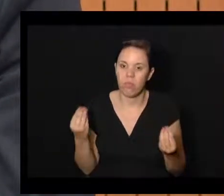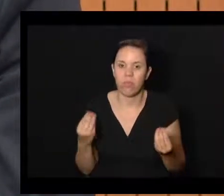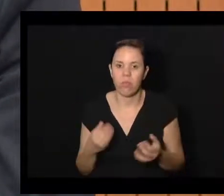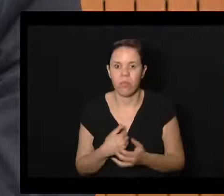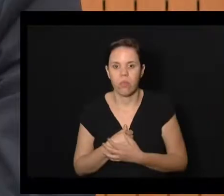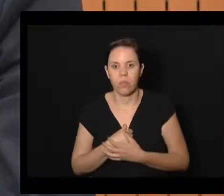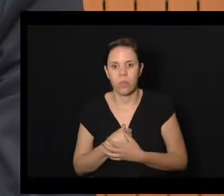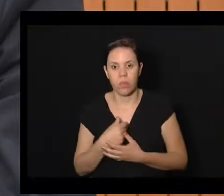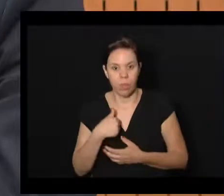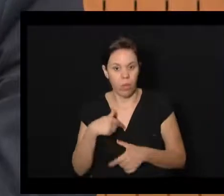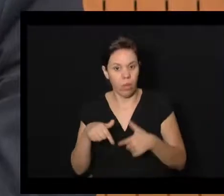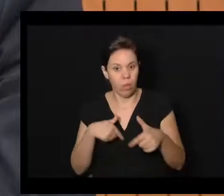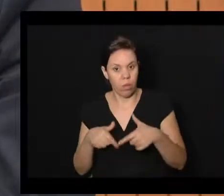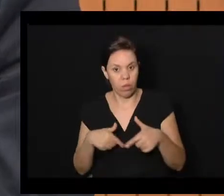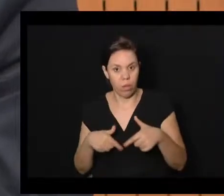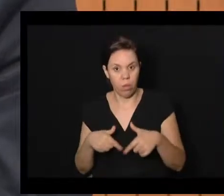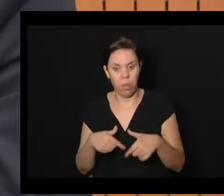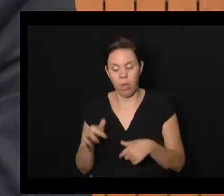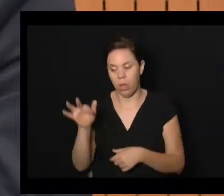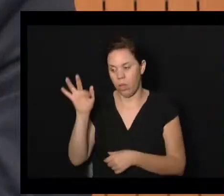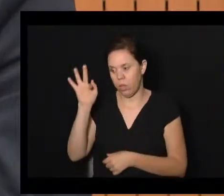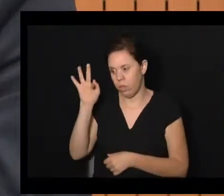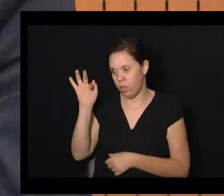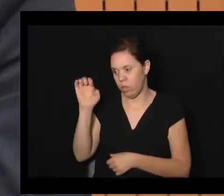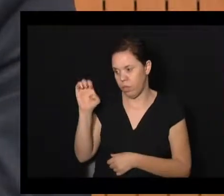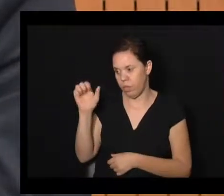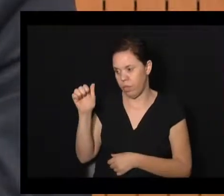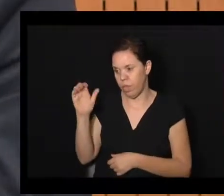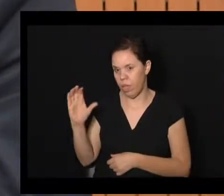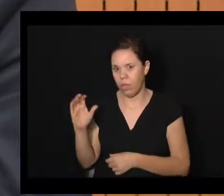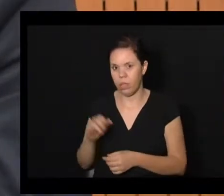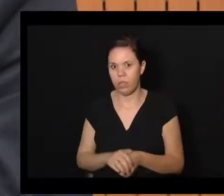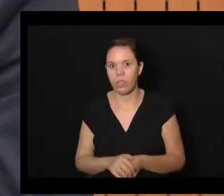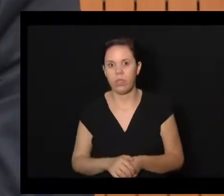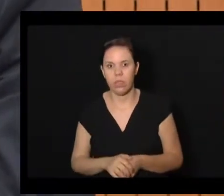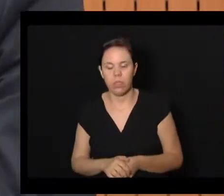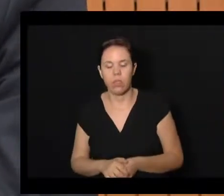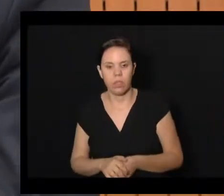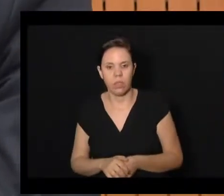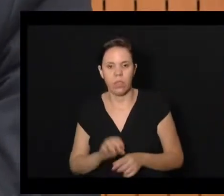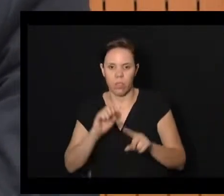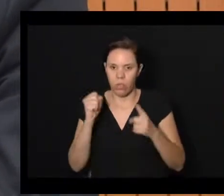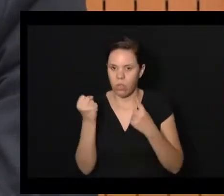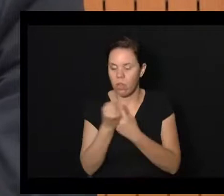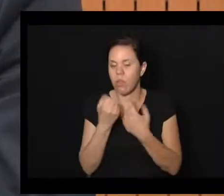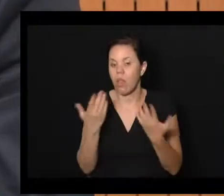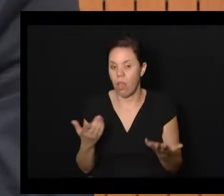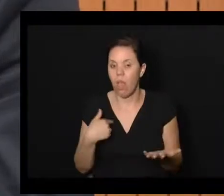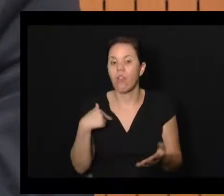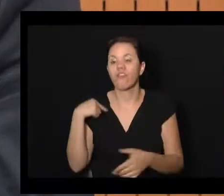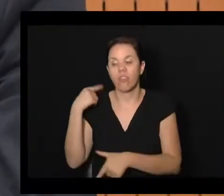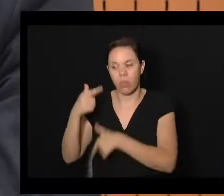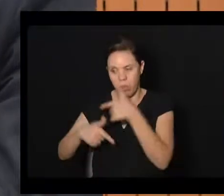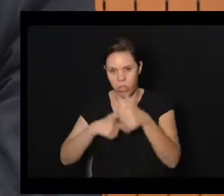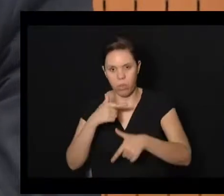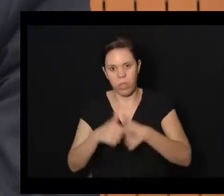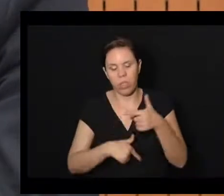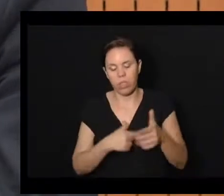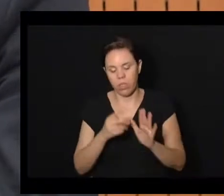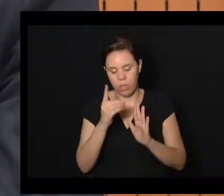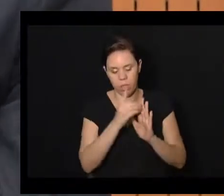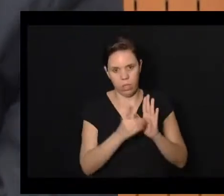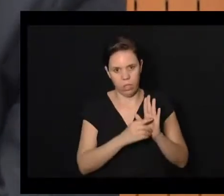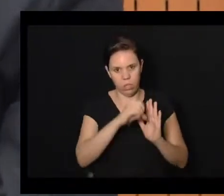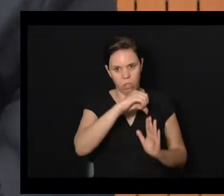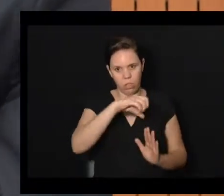uma posição na fundação gerenciando um conjunto de programas na atividade social mas atua em muitos anos na década de 90